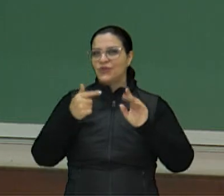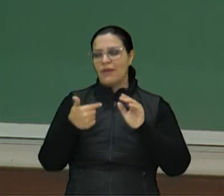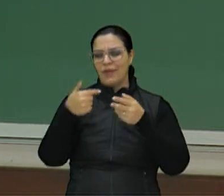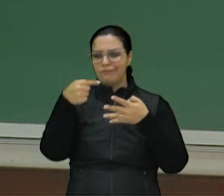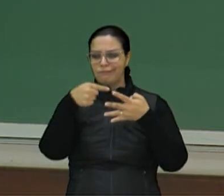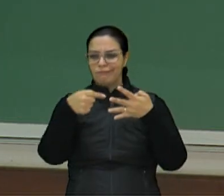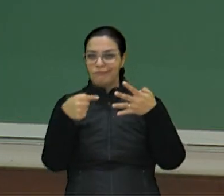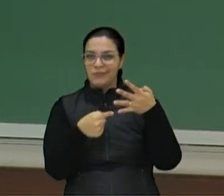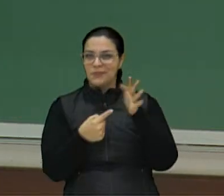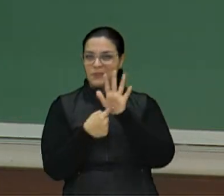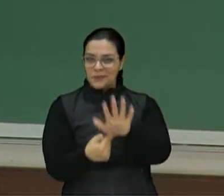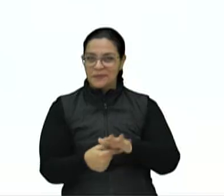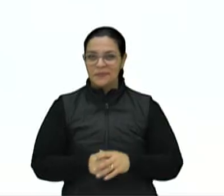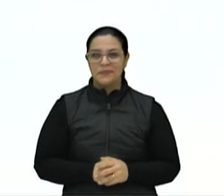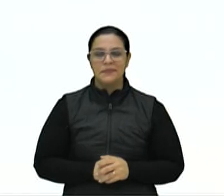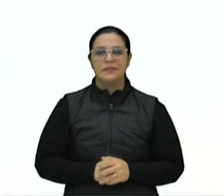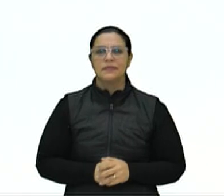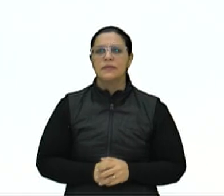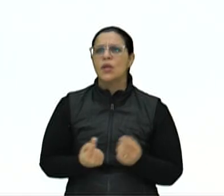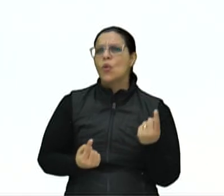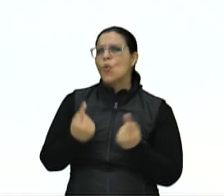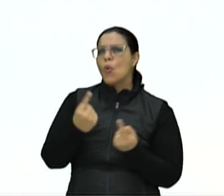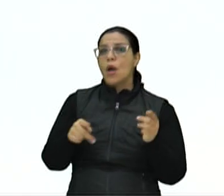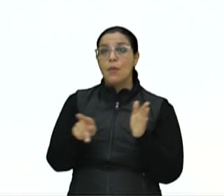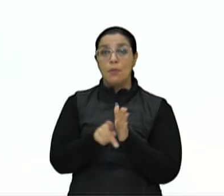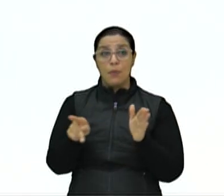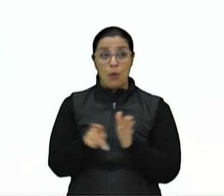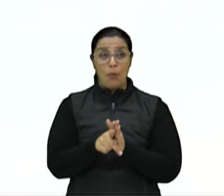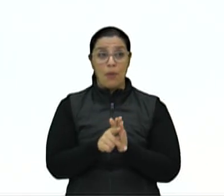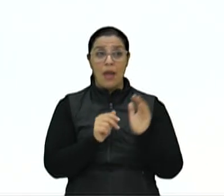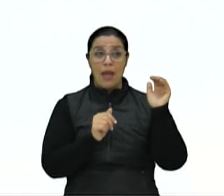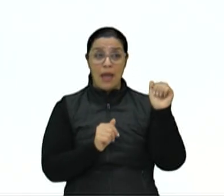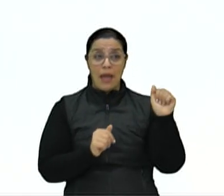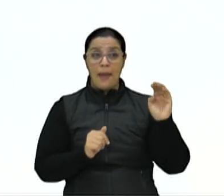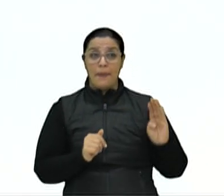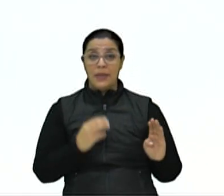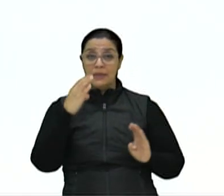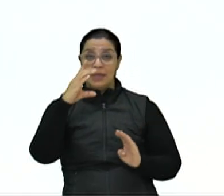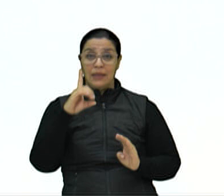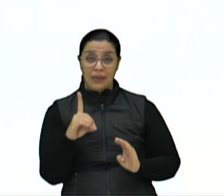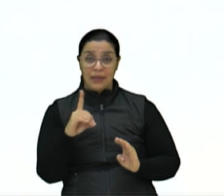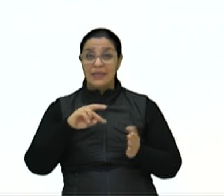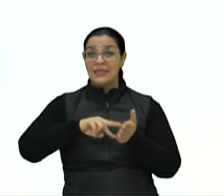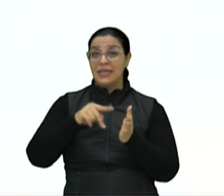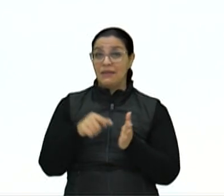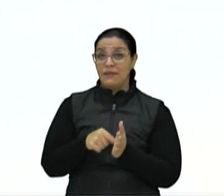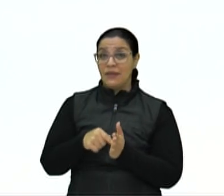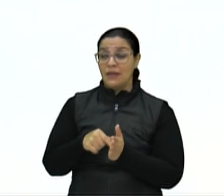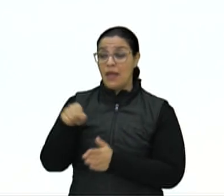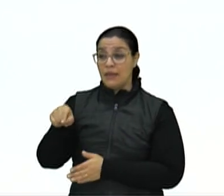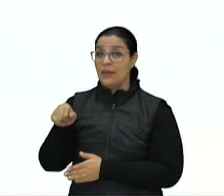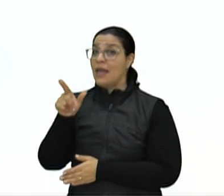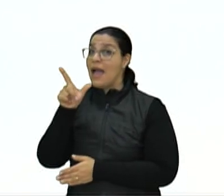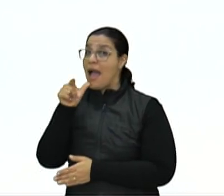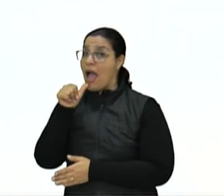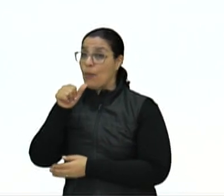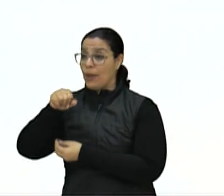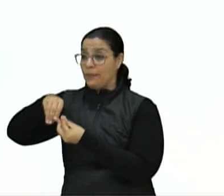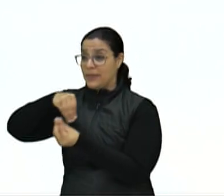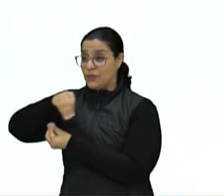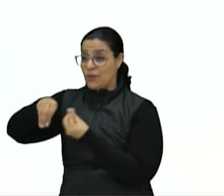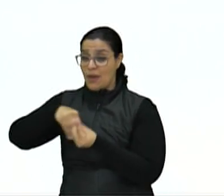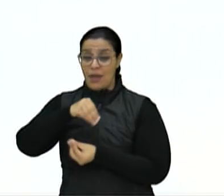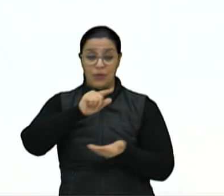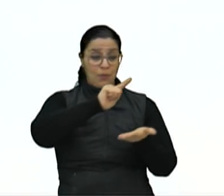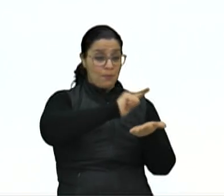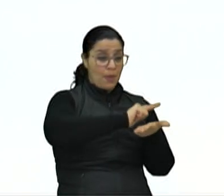dessas técnicas. Qual das imagens abaixo corresponde à técnica molhado no seco? Se